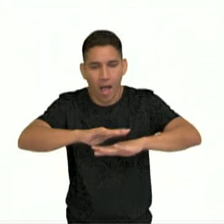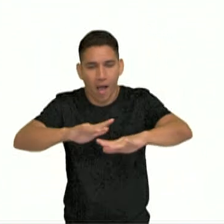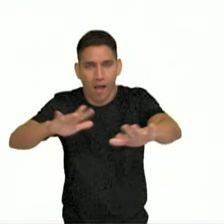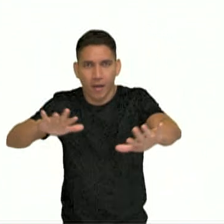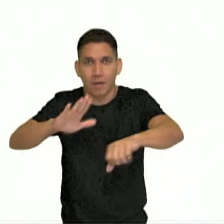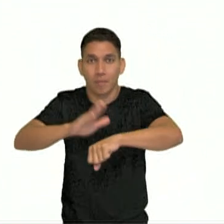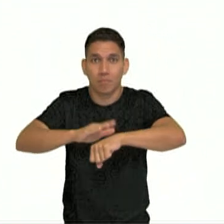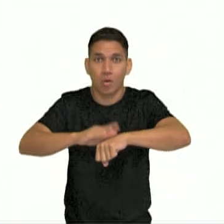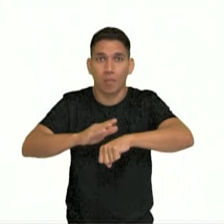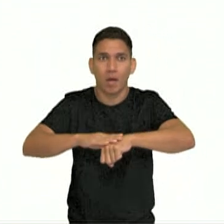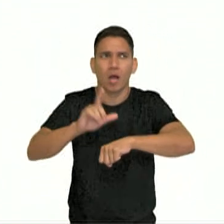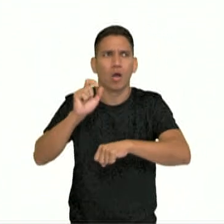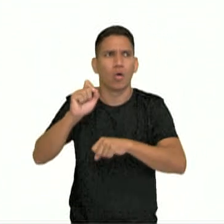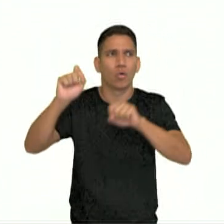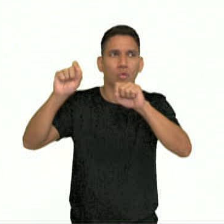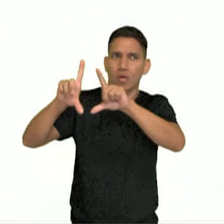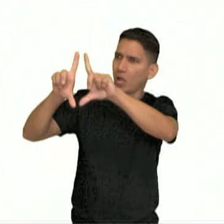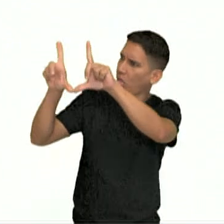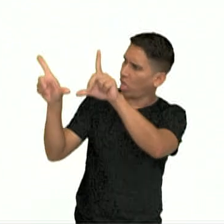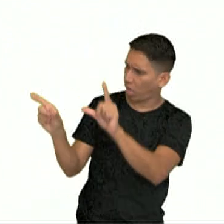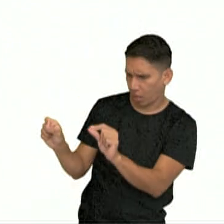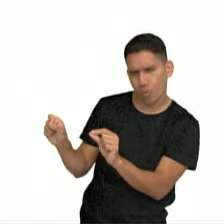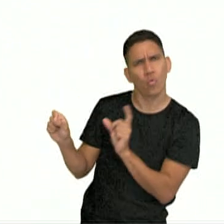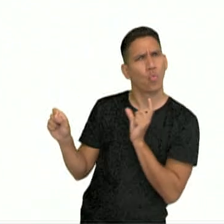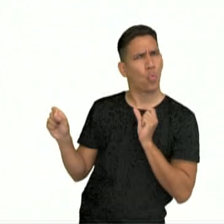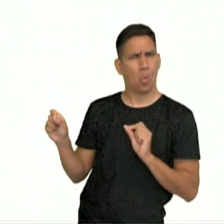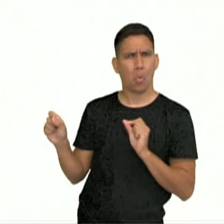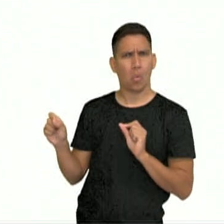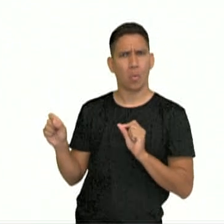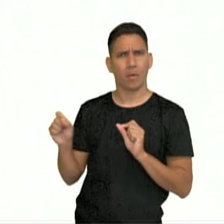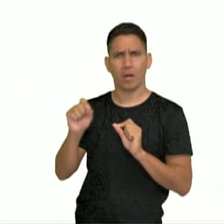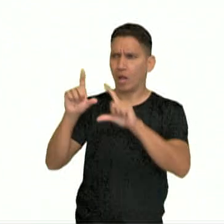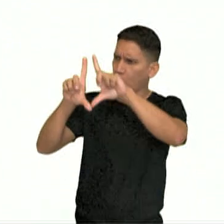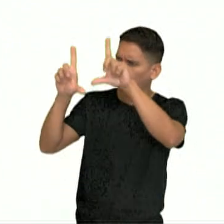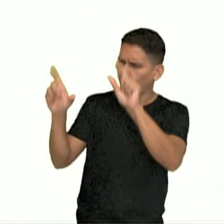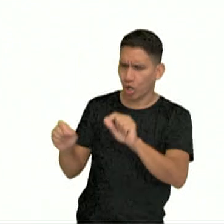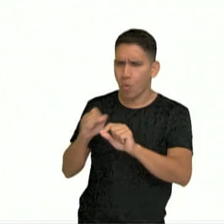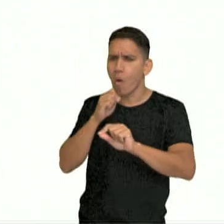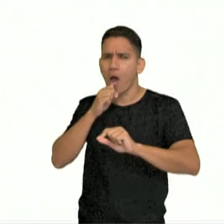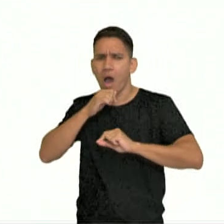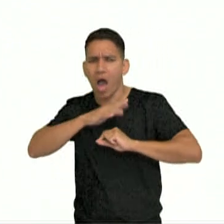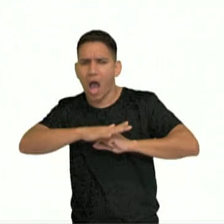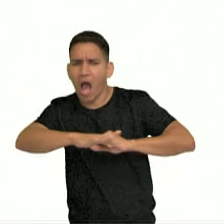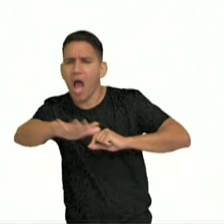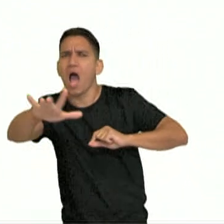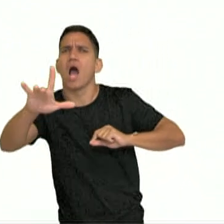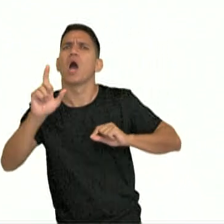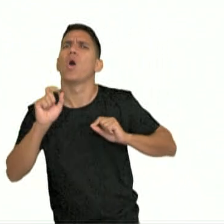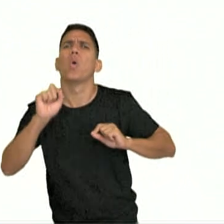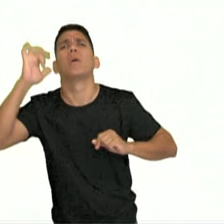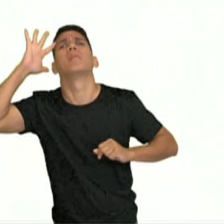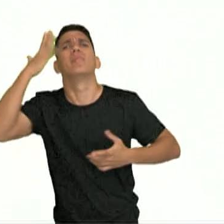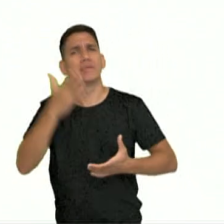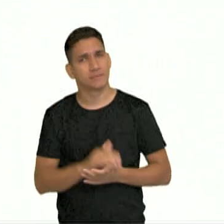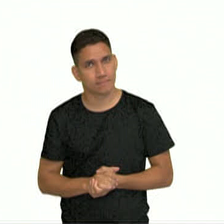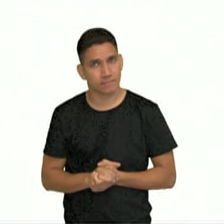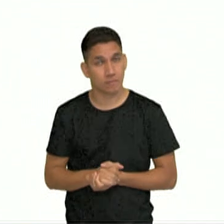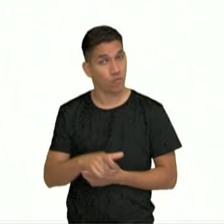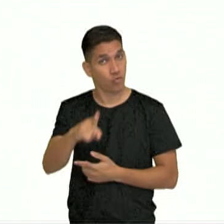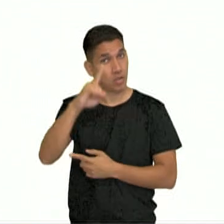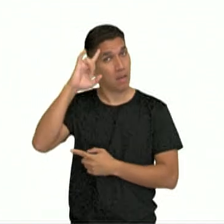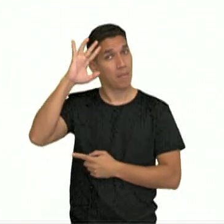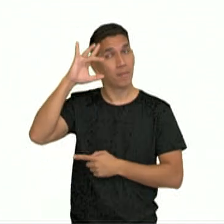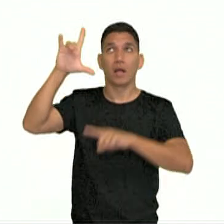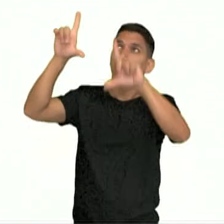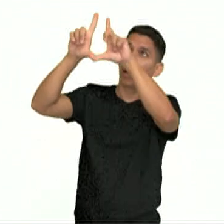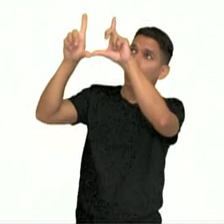ler lua na água, alguma lua, lua alguma, o que você pensa? Primeiramente, você imagina